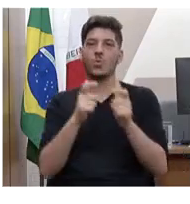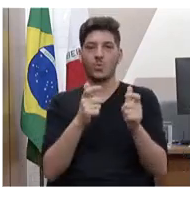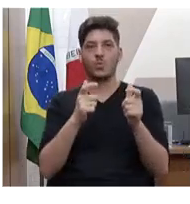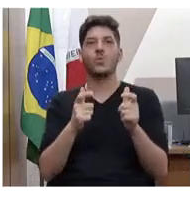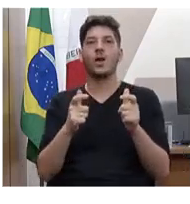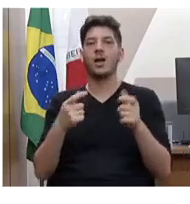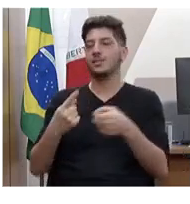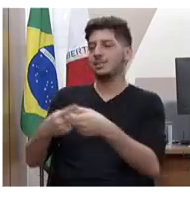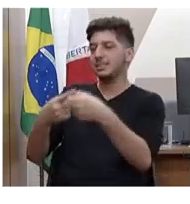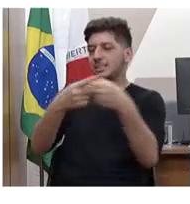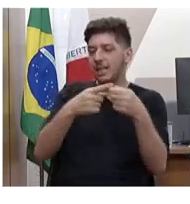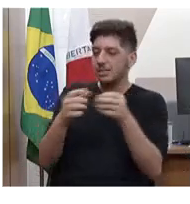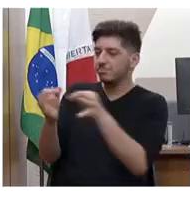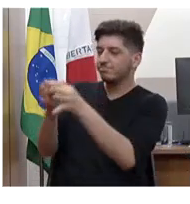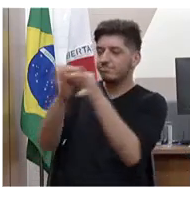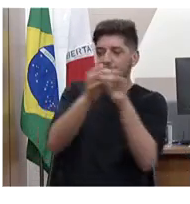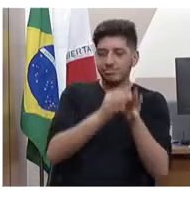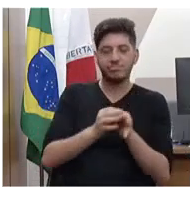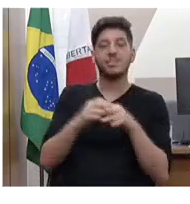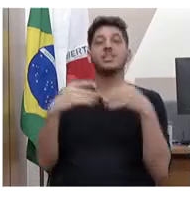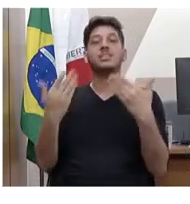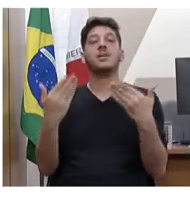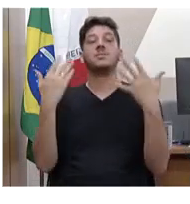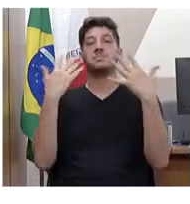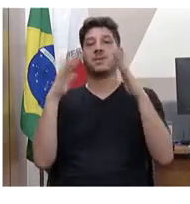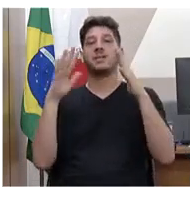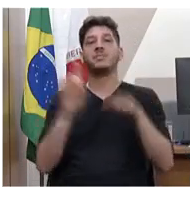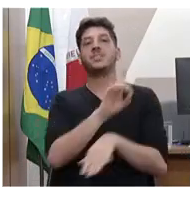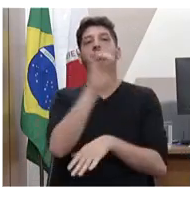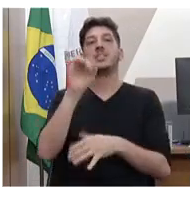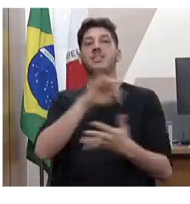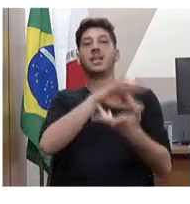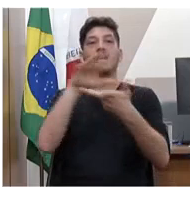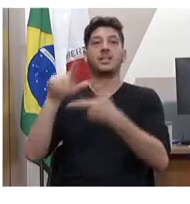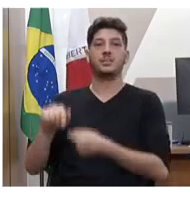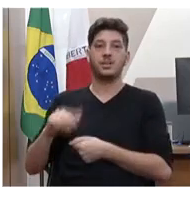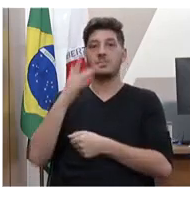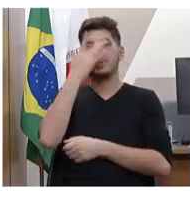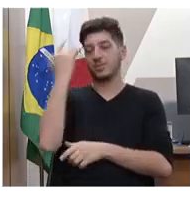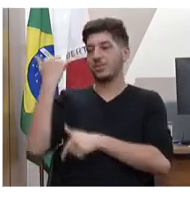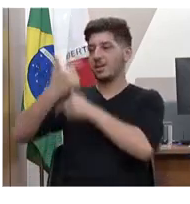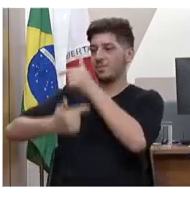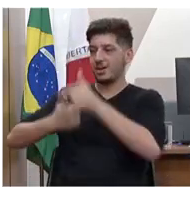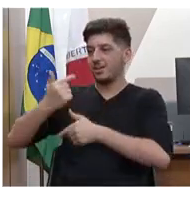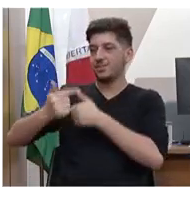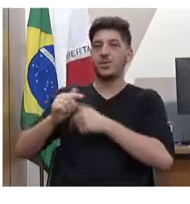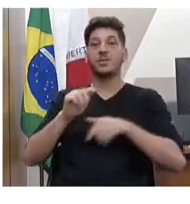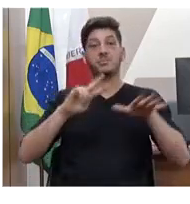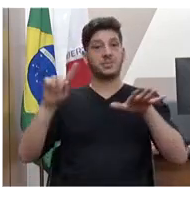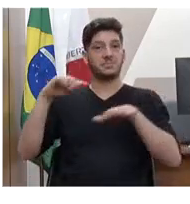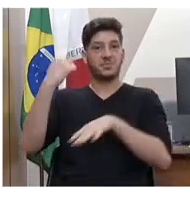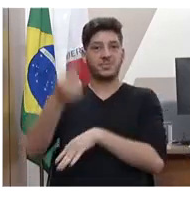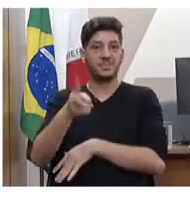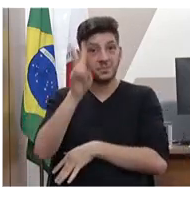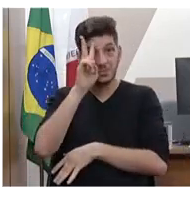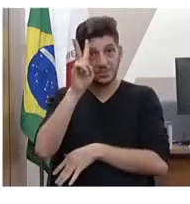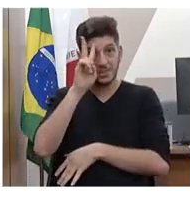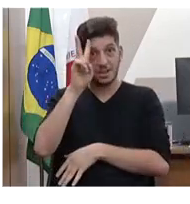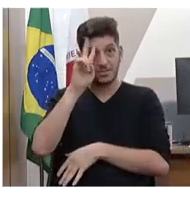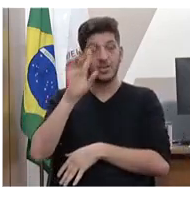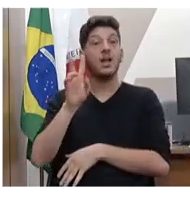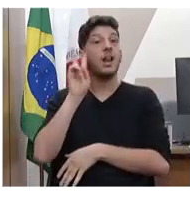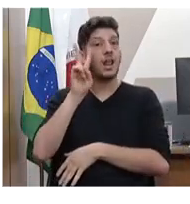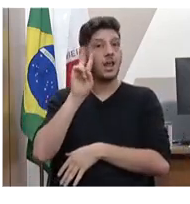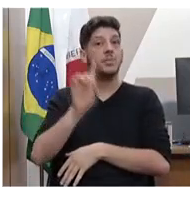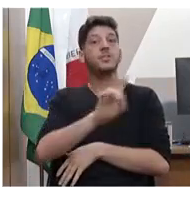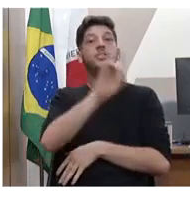inteiro então nós estamos parabenizando o dia internacional dos trabalhadores na próxima segunda-feira Lembrando que é um